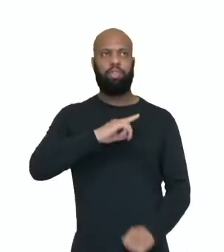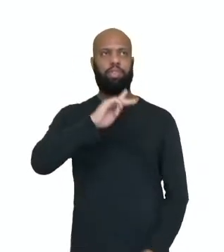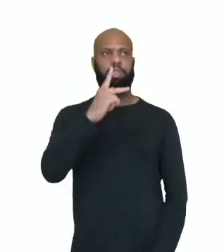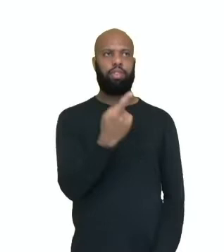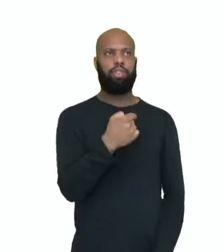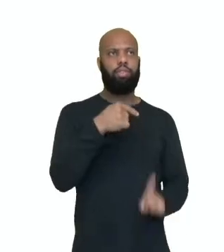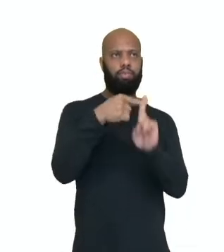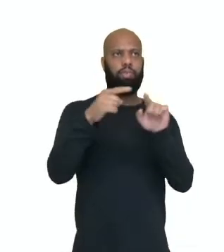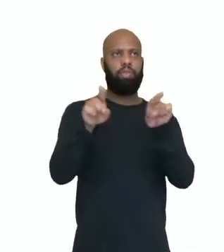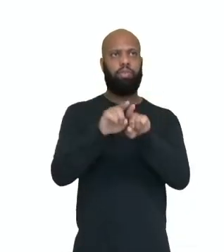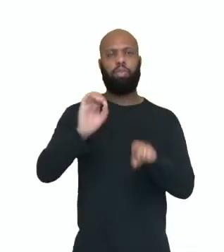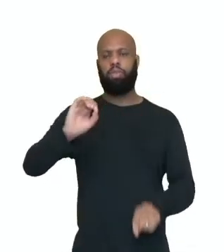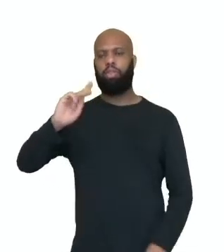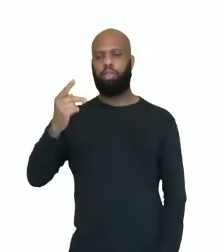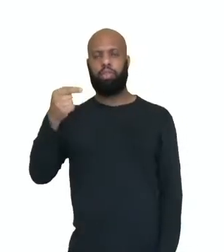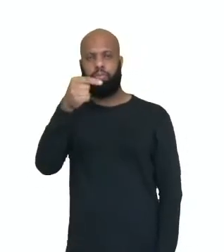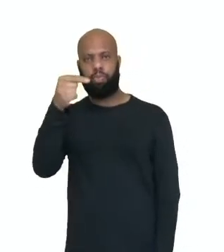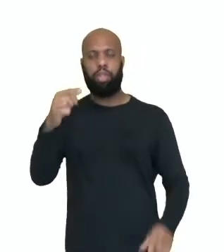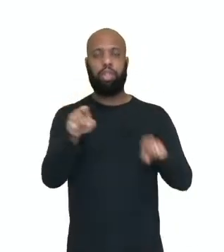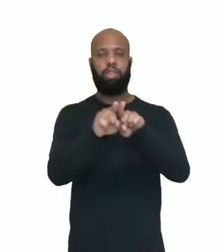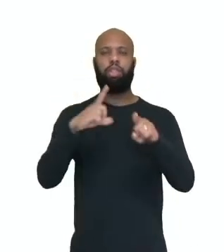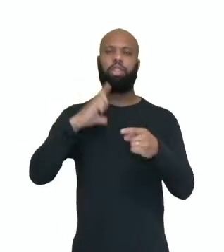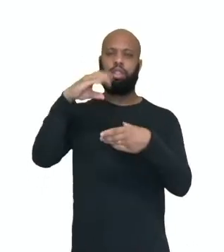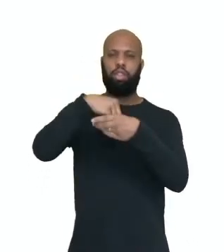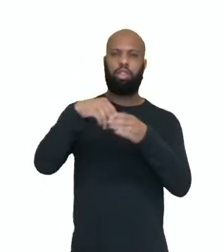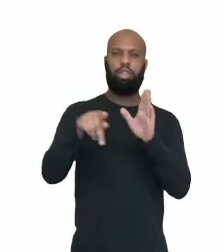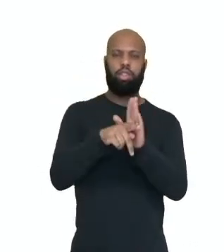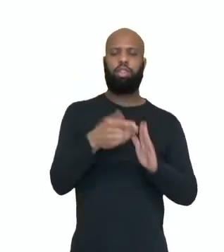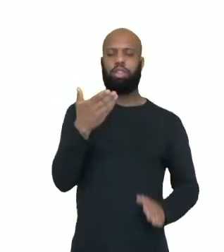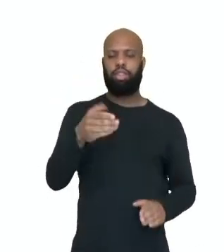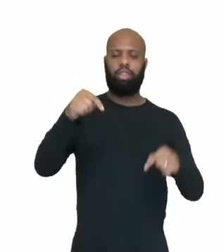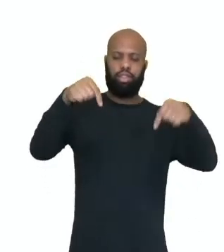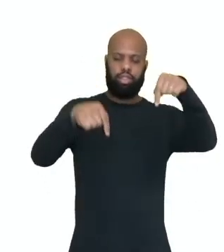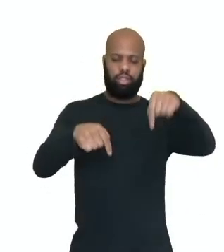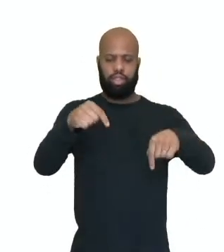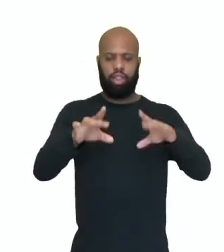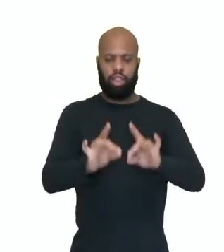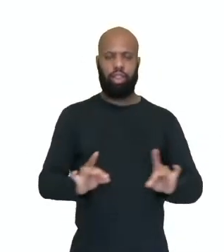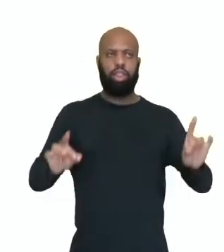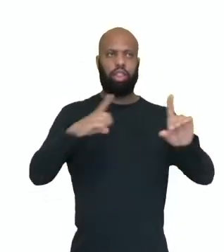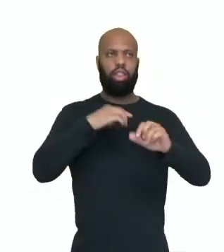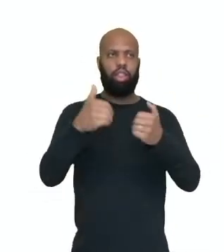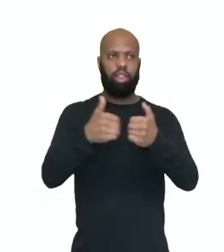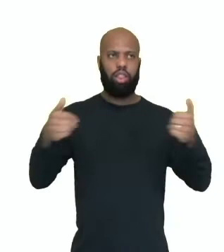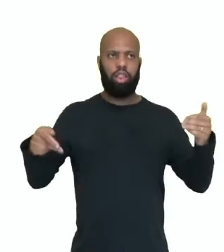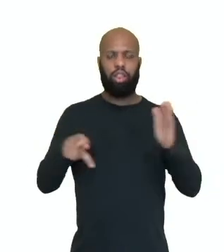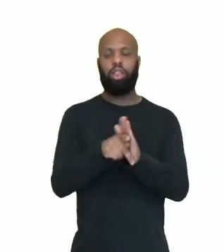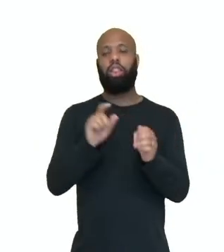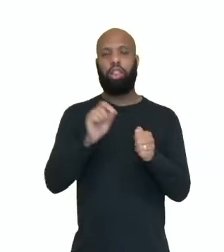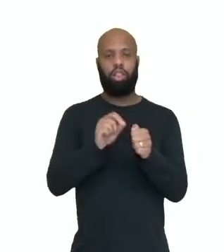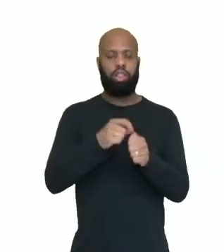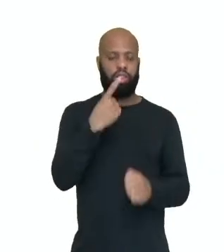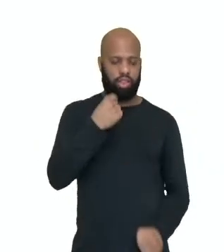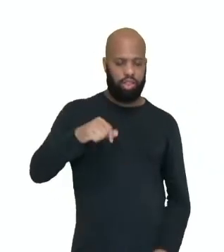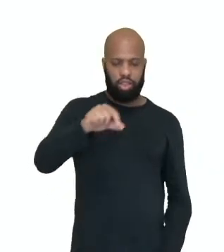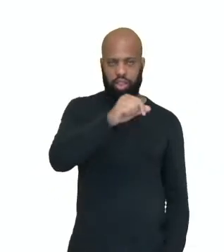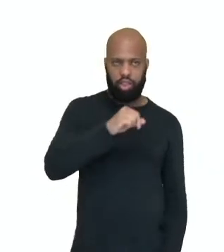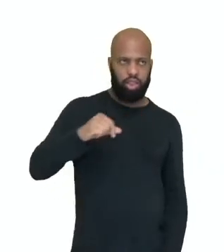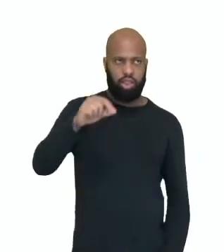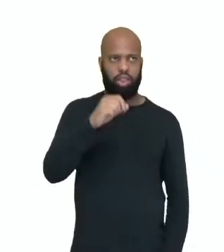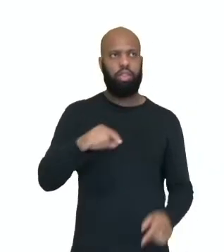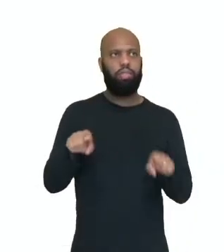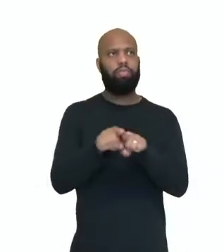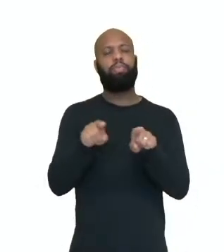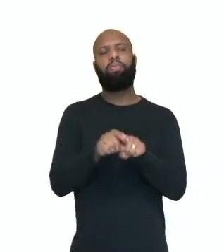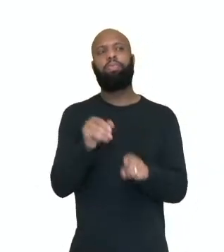OH-, e também dentro dessa eletrólise aquosa a gente vai ter ou a dissociação iônica de um sal, se for eletrólise aquosa de sal. E